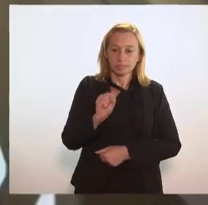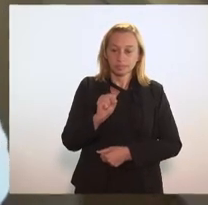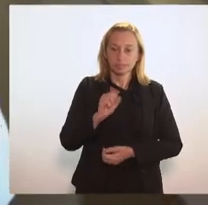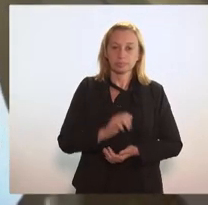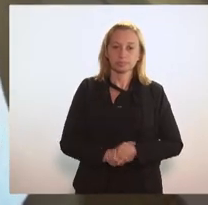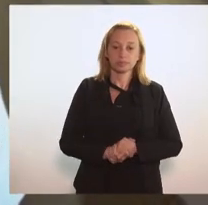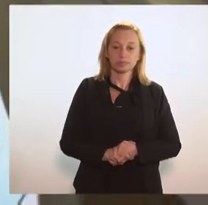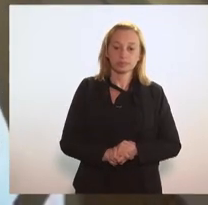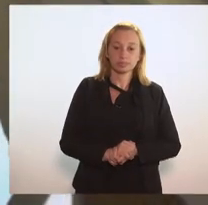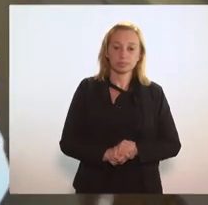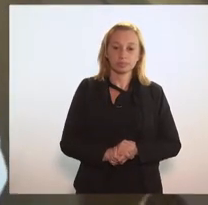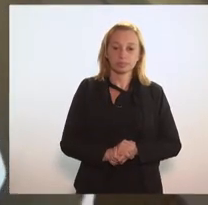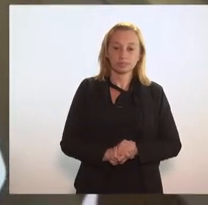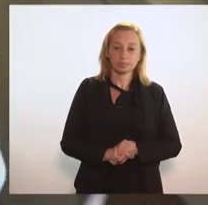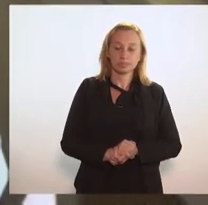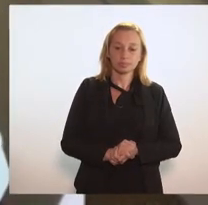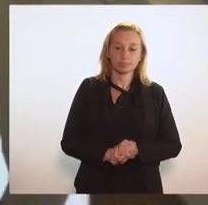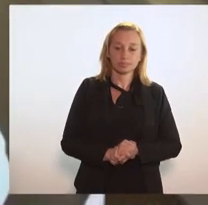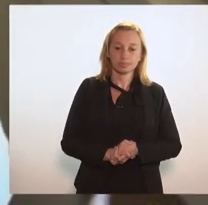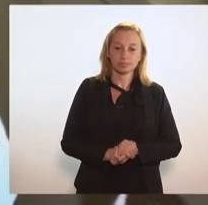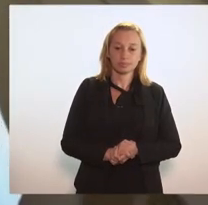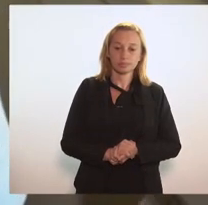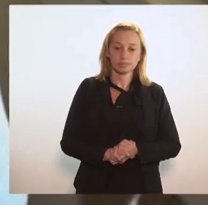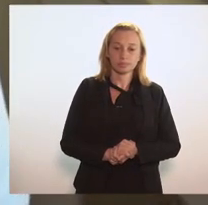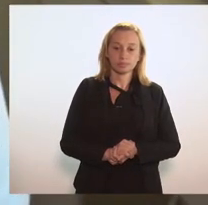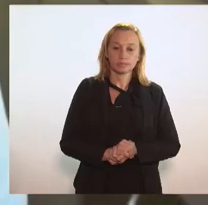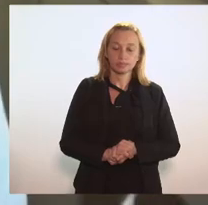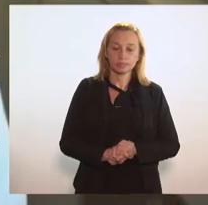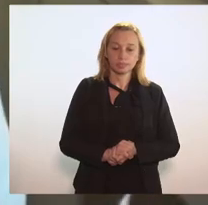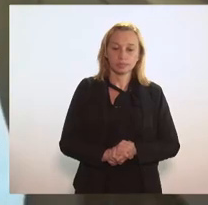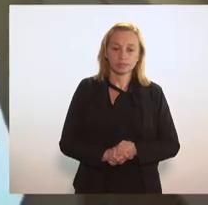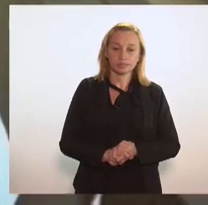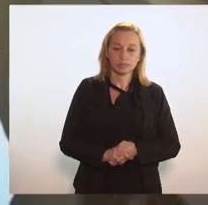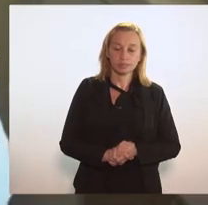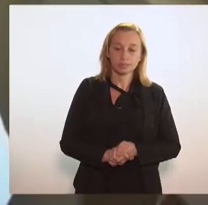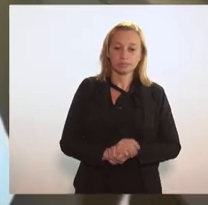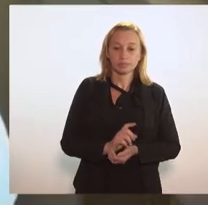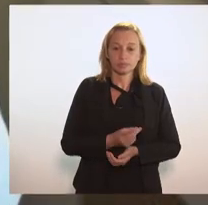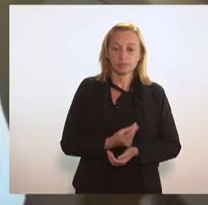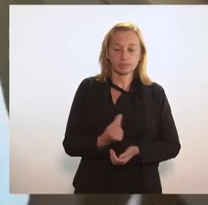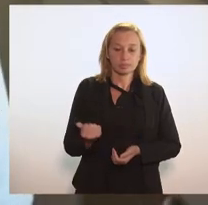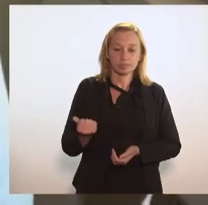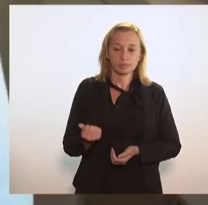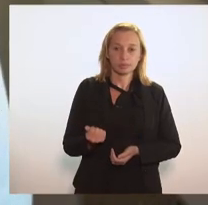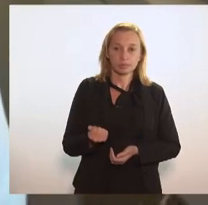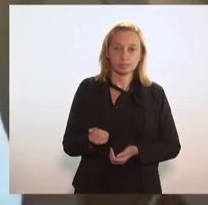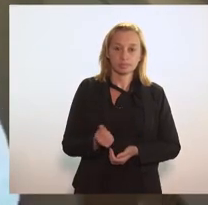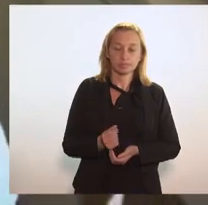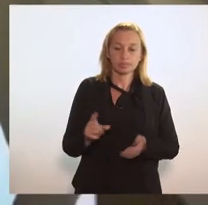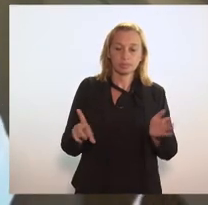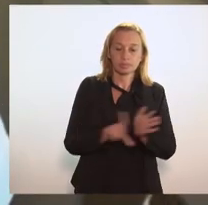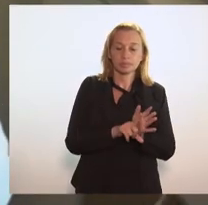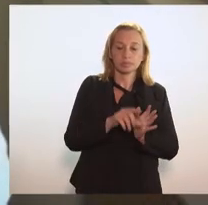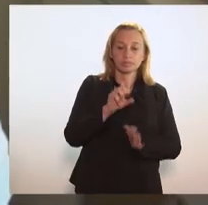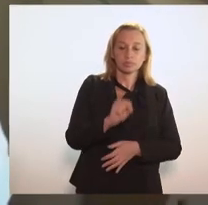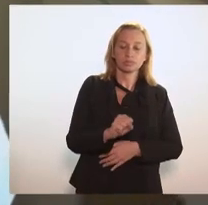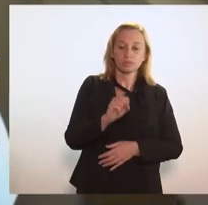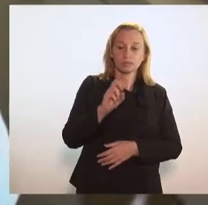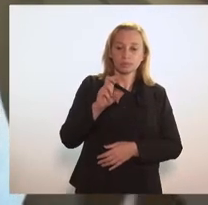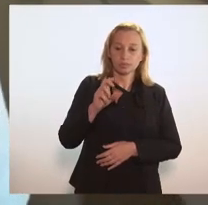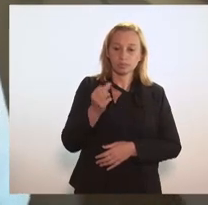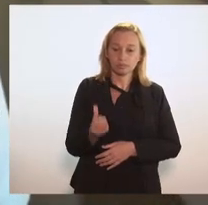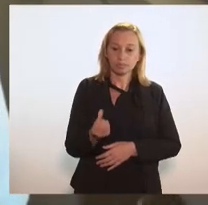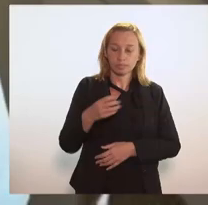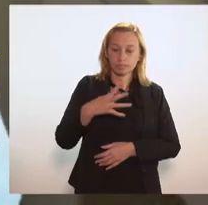é totalmente ilegal porque ele dia saiu fora da lei 8645